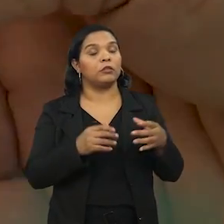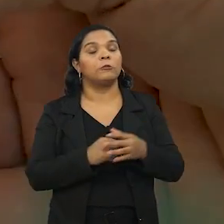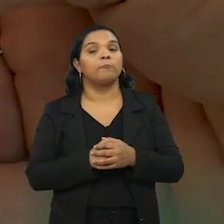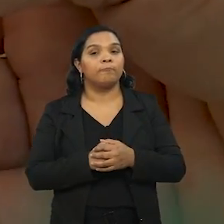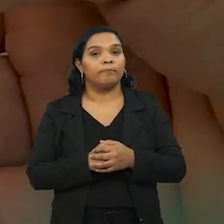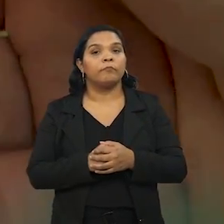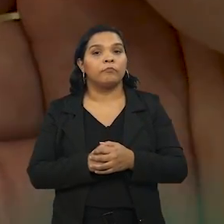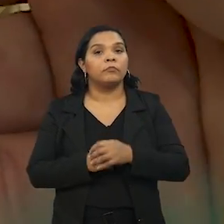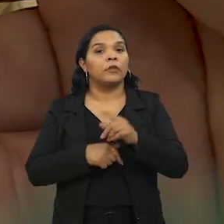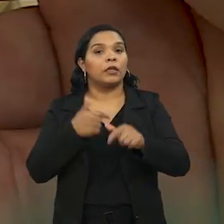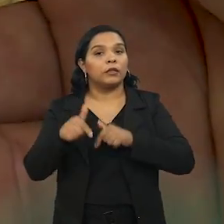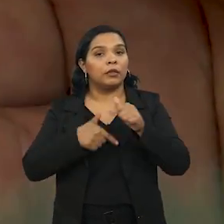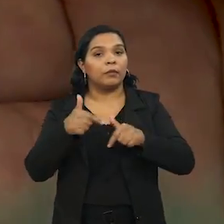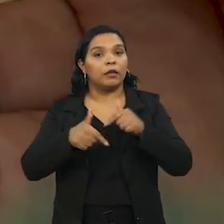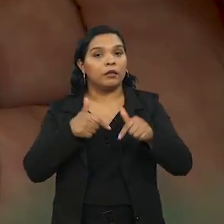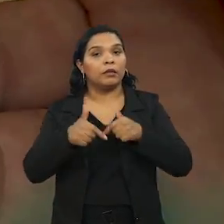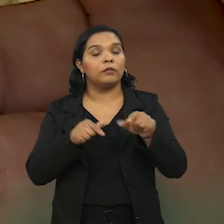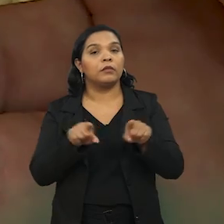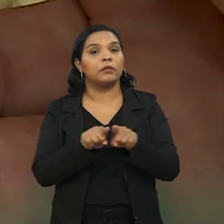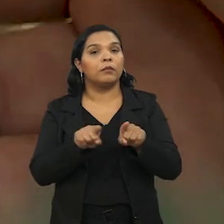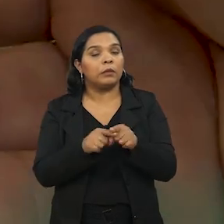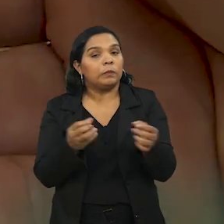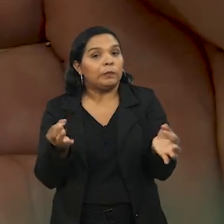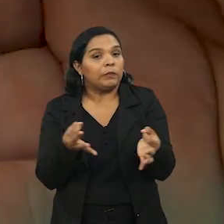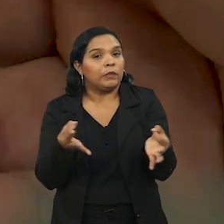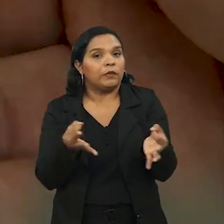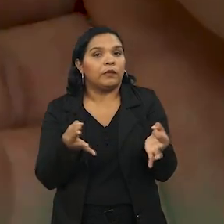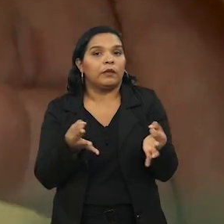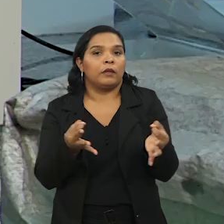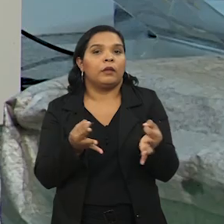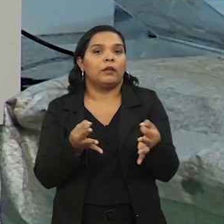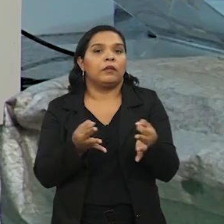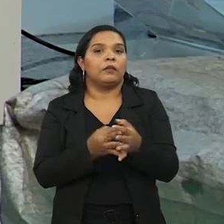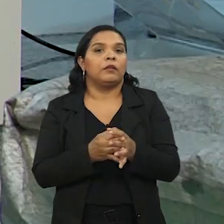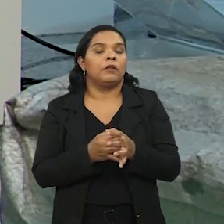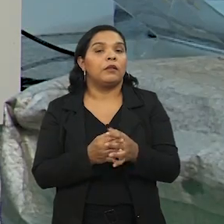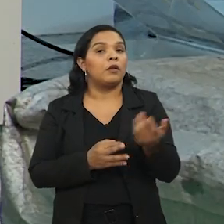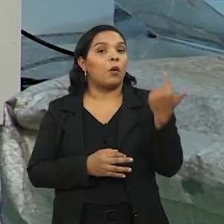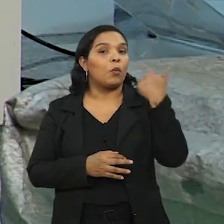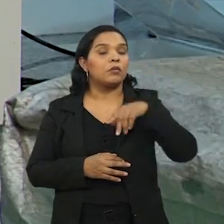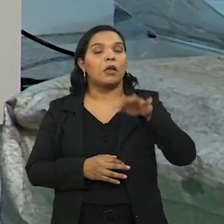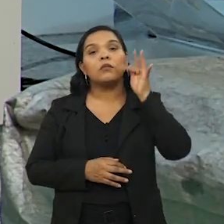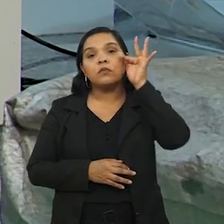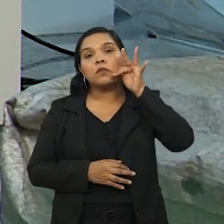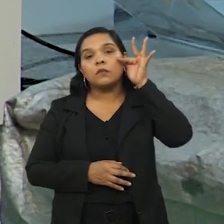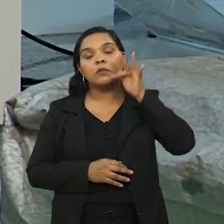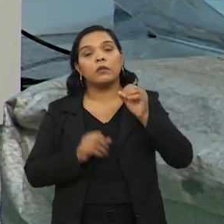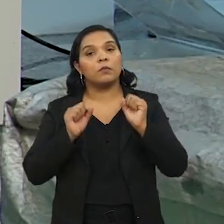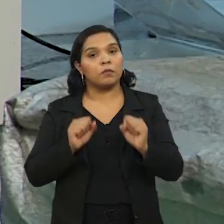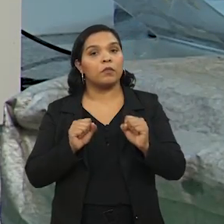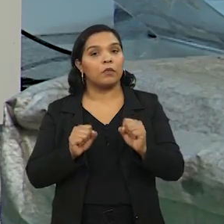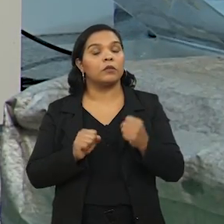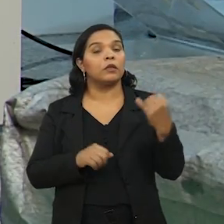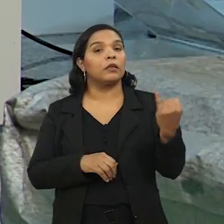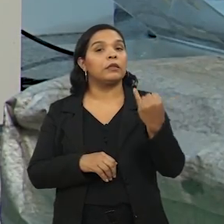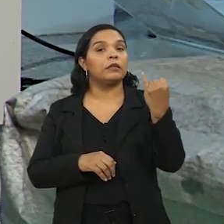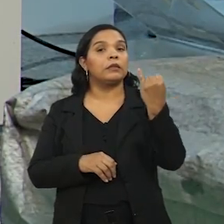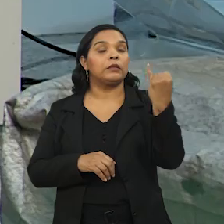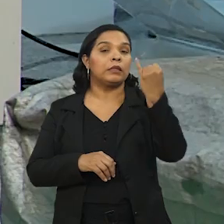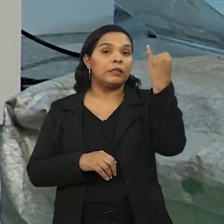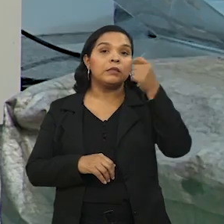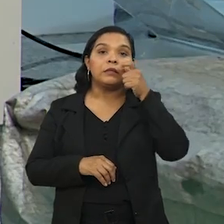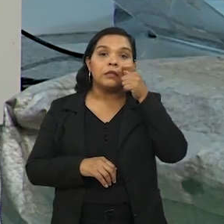né? E trabalhando em condições perfeitas. A aquisição desses frutos,